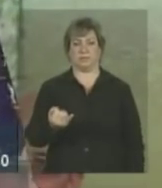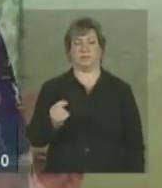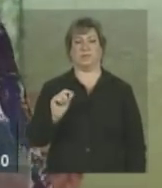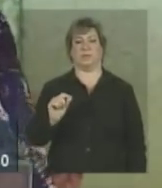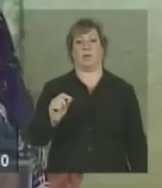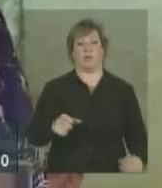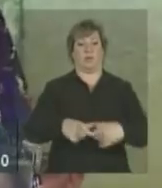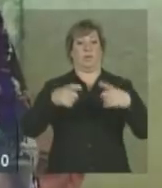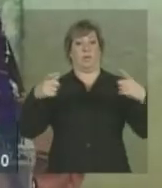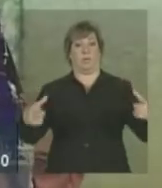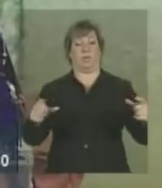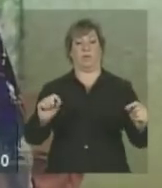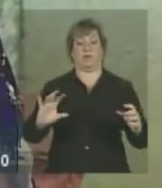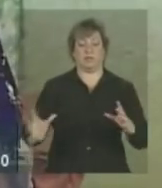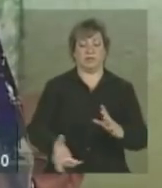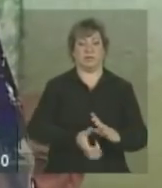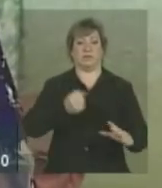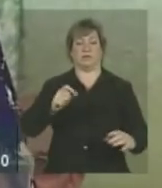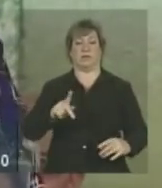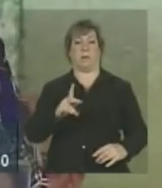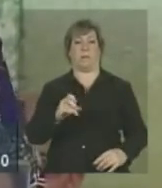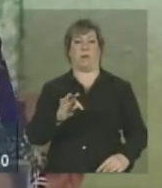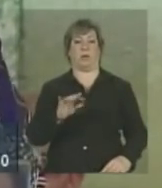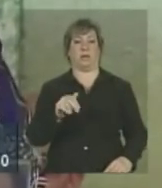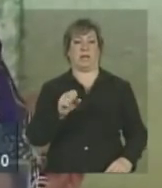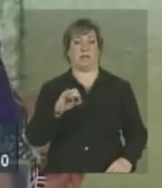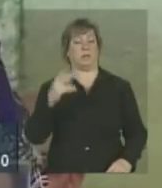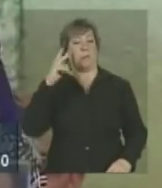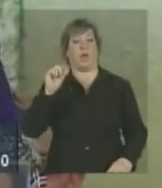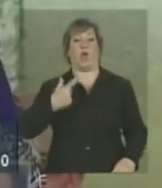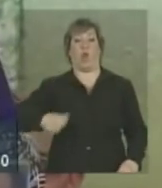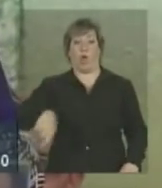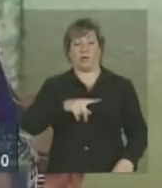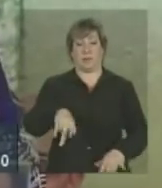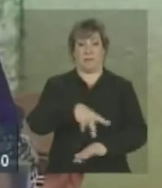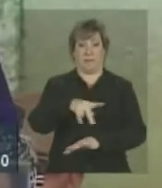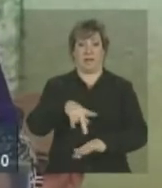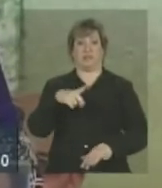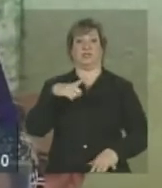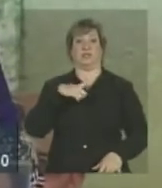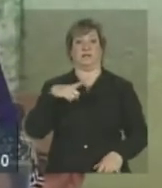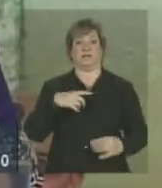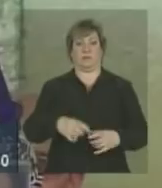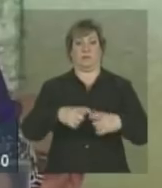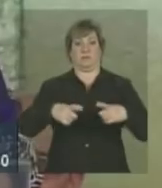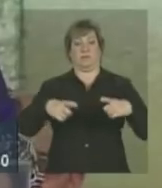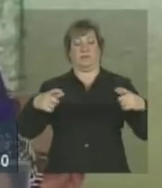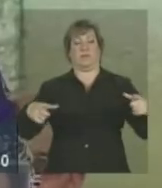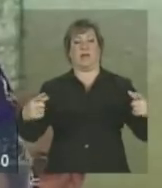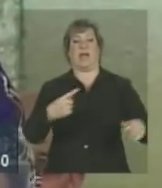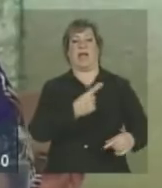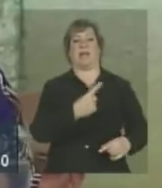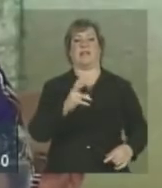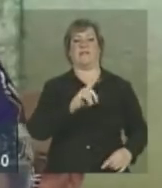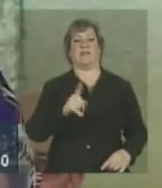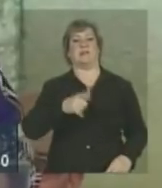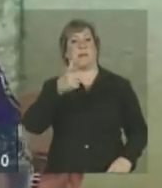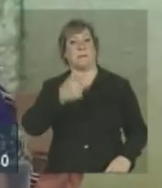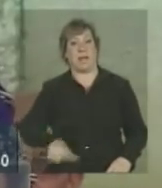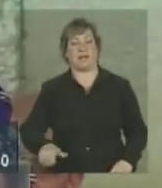da ampliação da extração de potássio para que o nosso país tivesse um crescimento cada vez